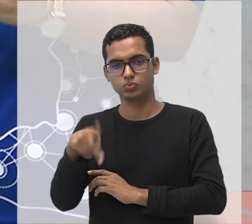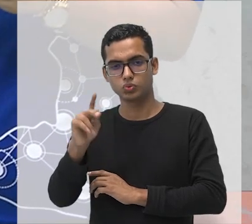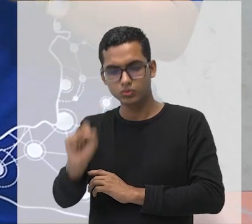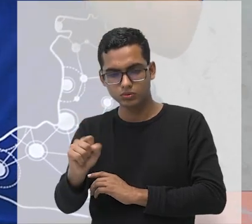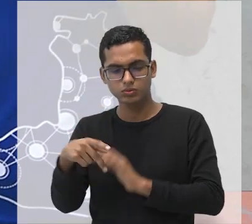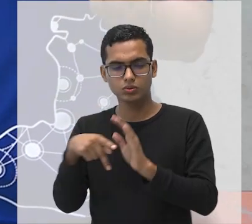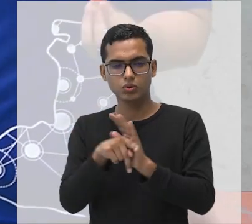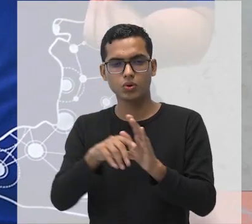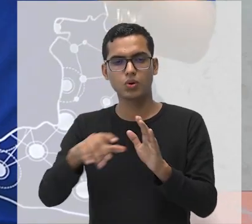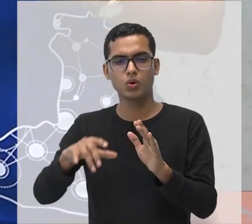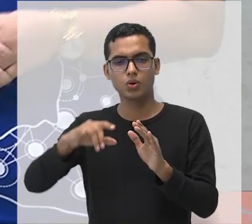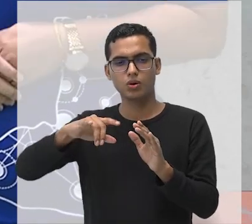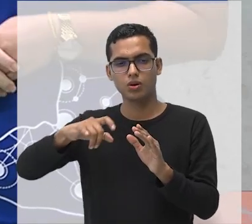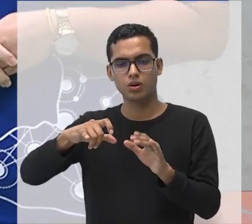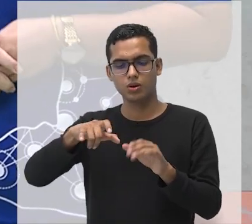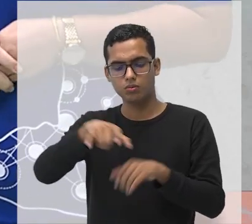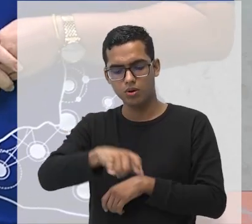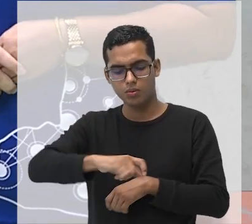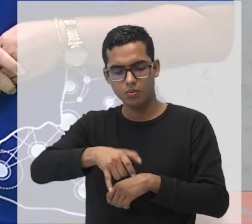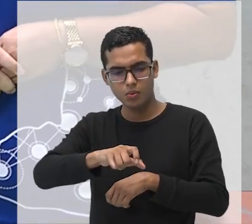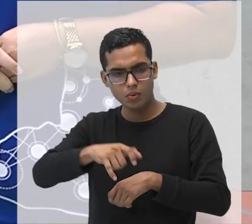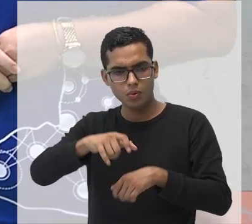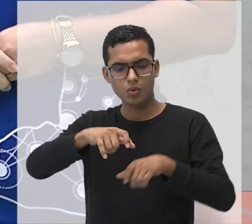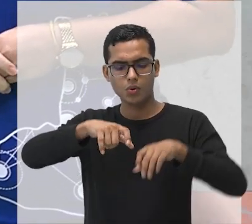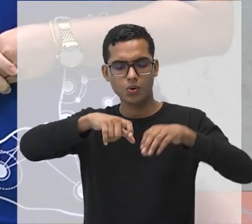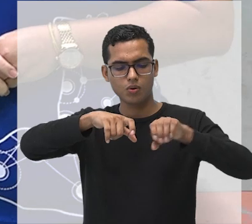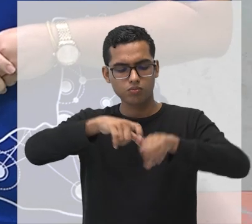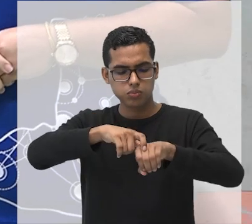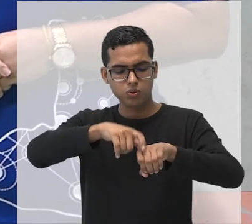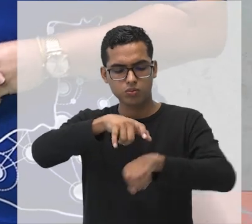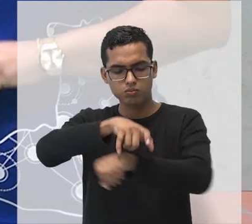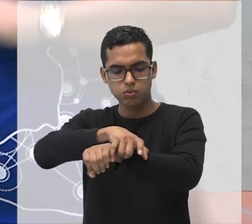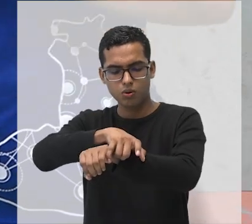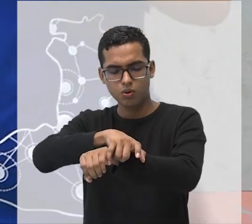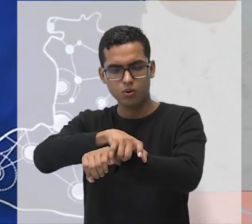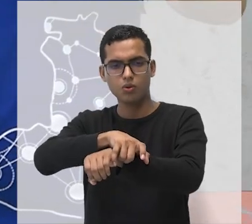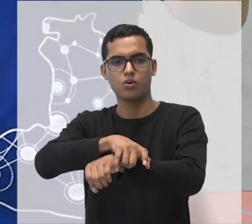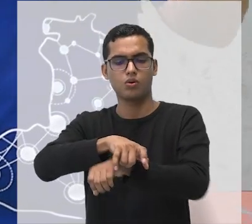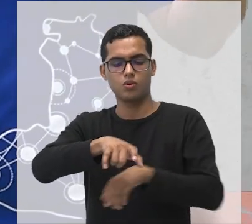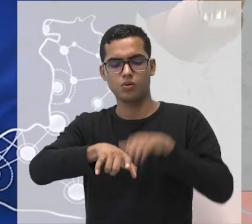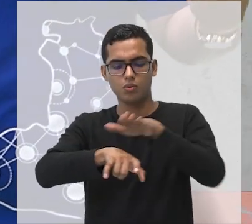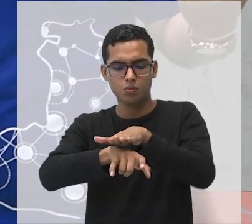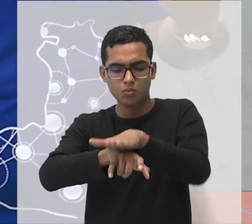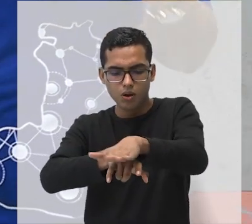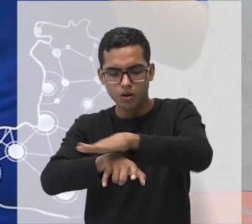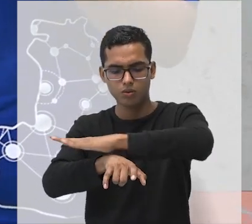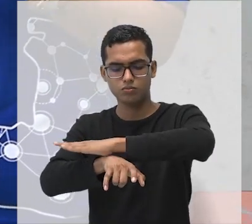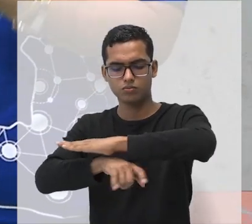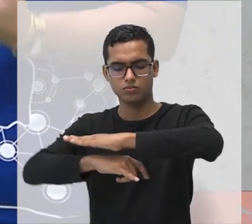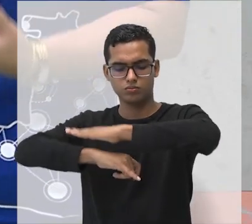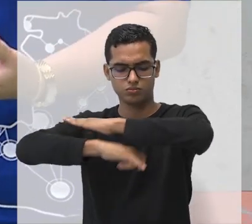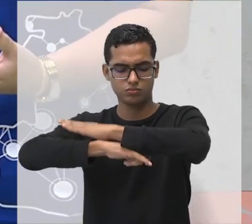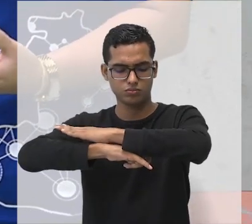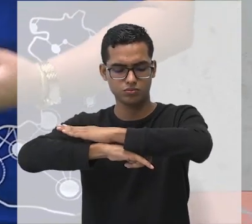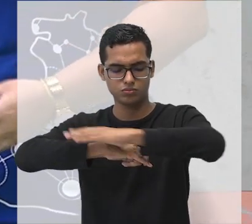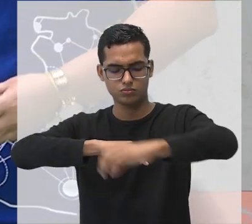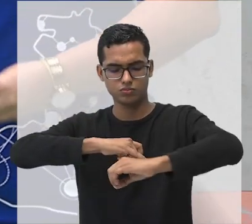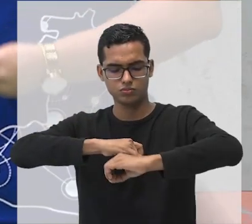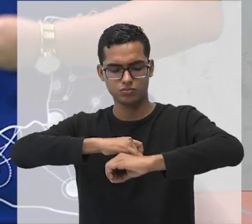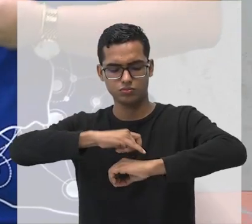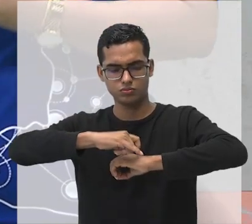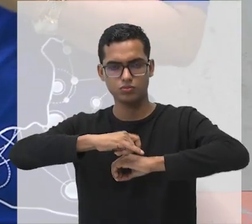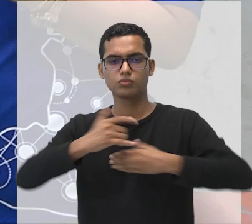forma, que constitui o nosso skate. E é lógico, né, que desde lá do seu surgimento até os dias de